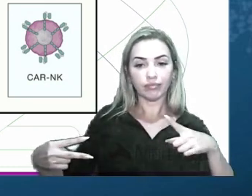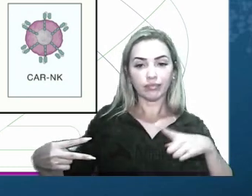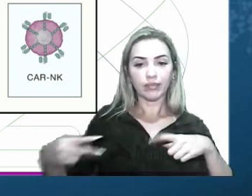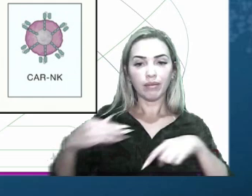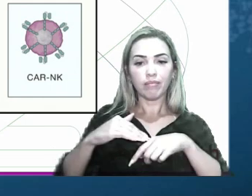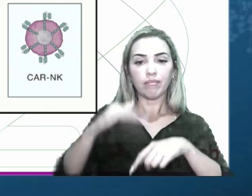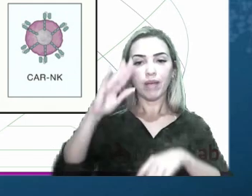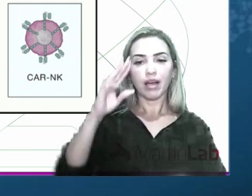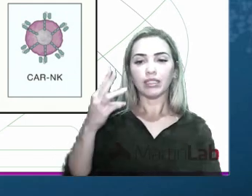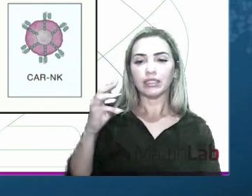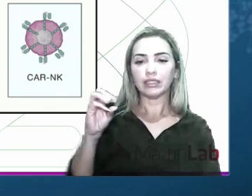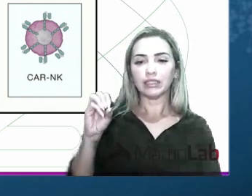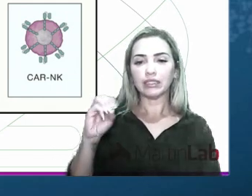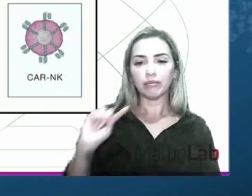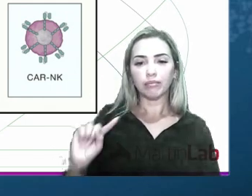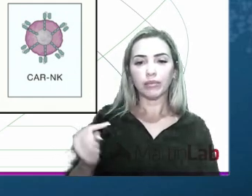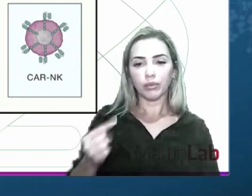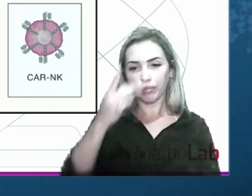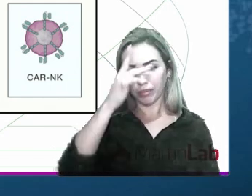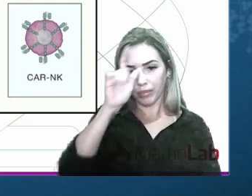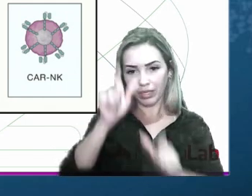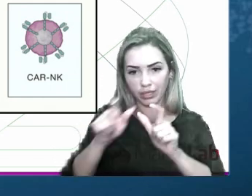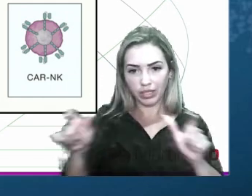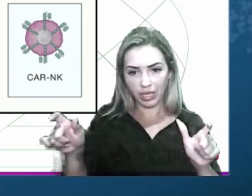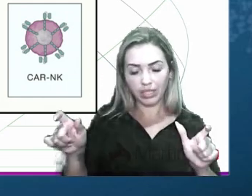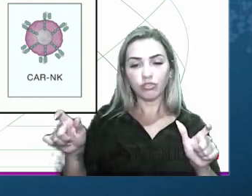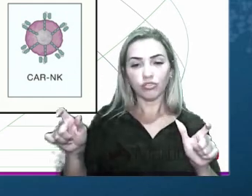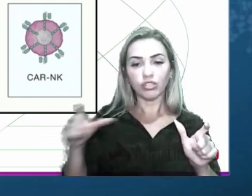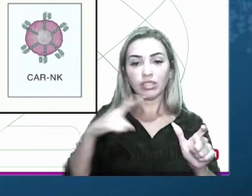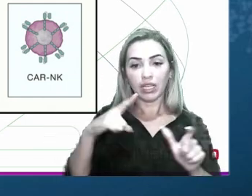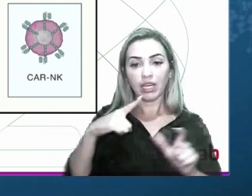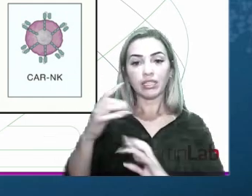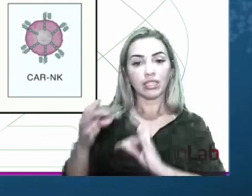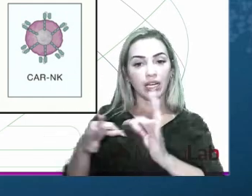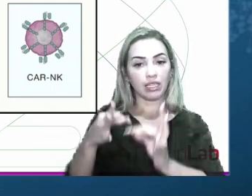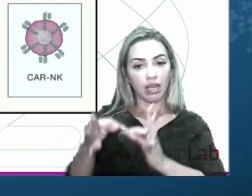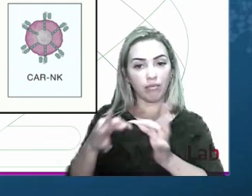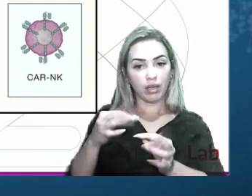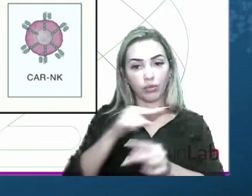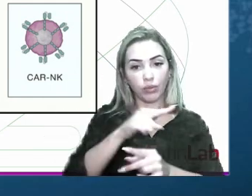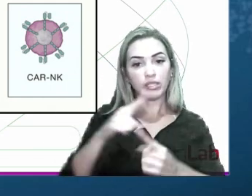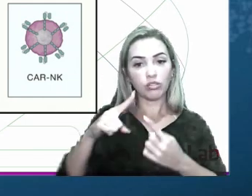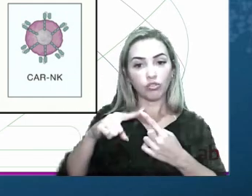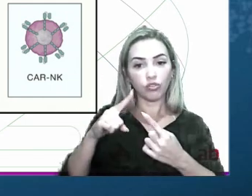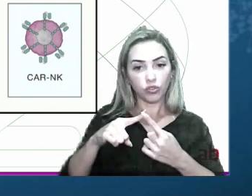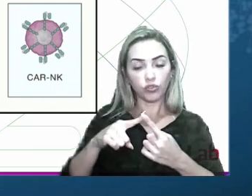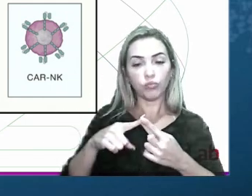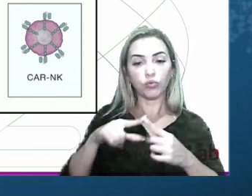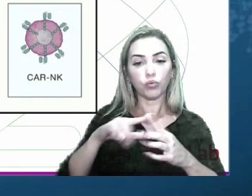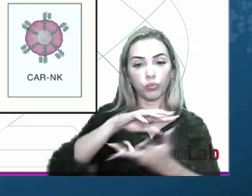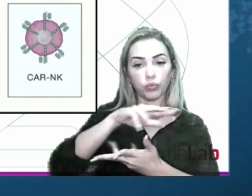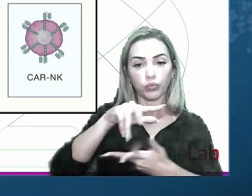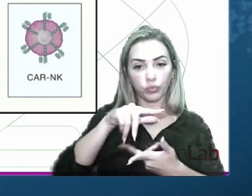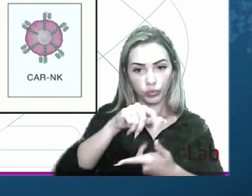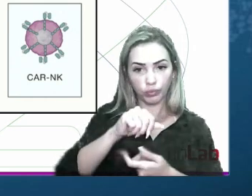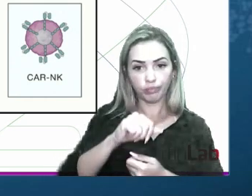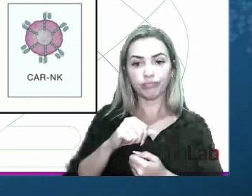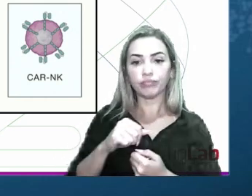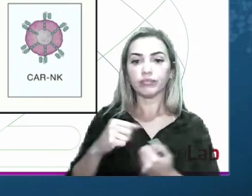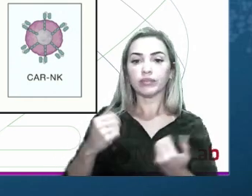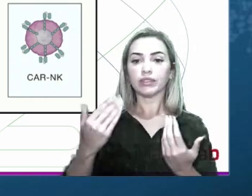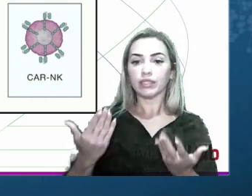de 30.000 pacientes sendo tratados com esse tipo de produto no mundo inteiro. Então, é